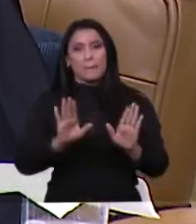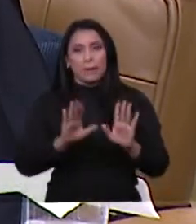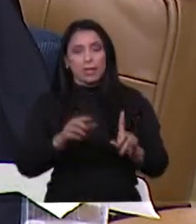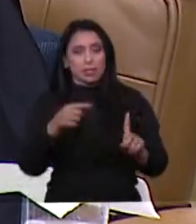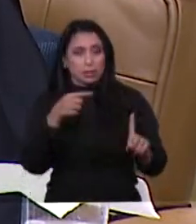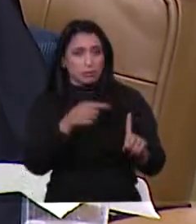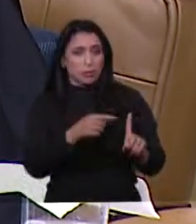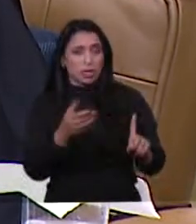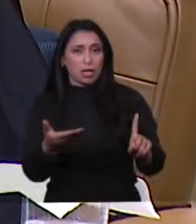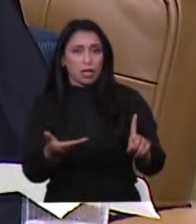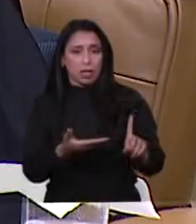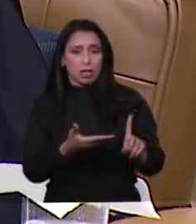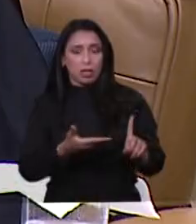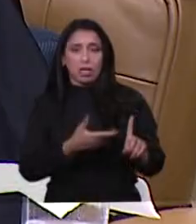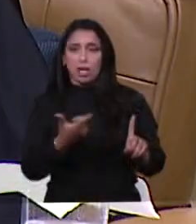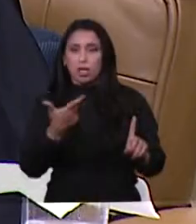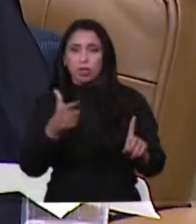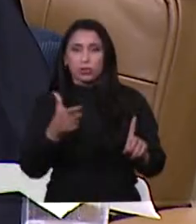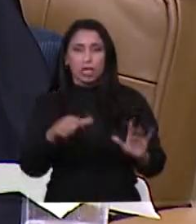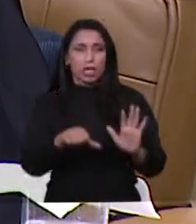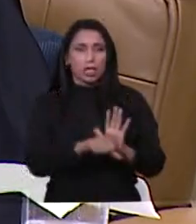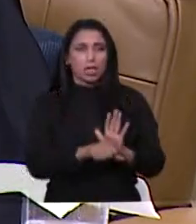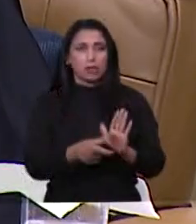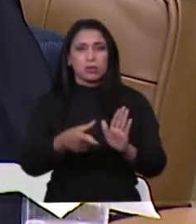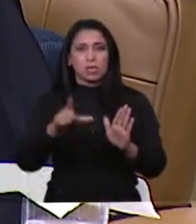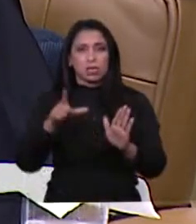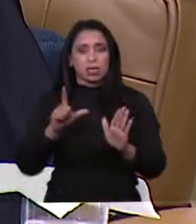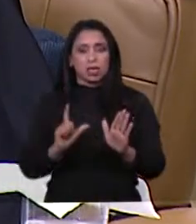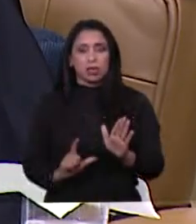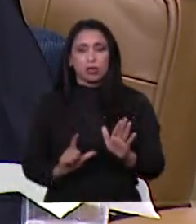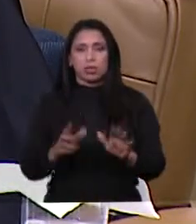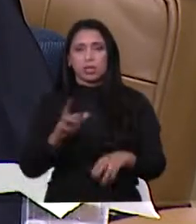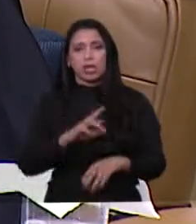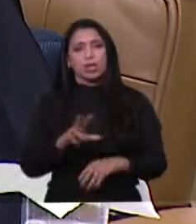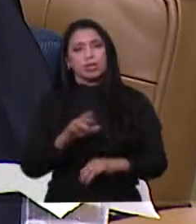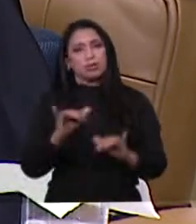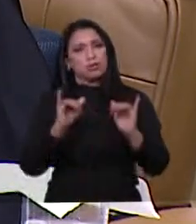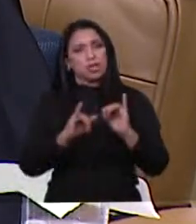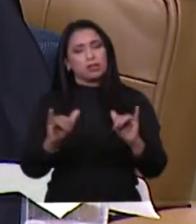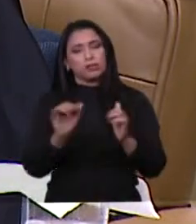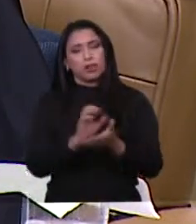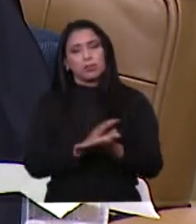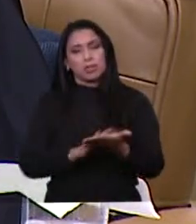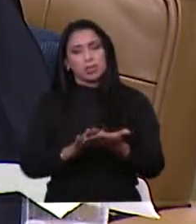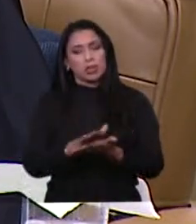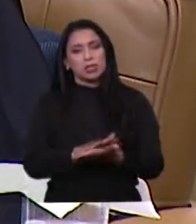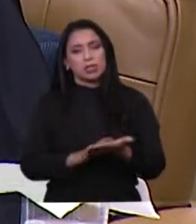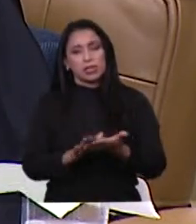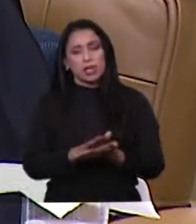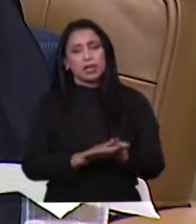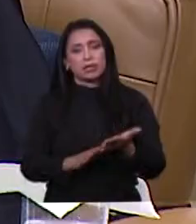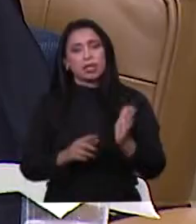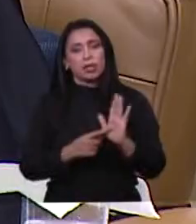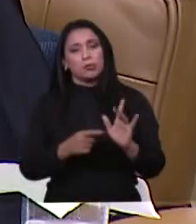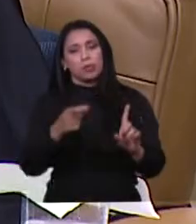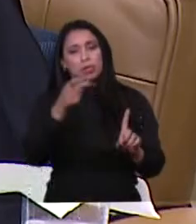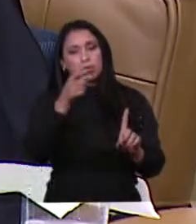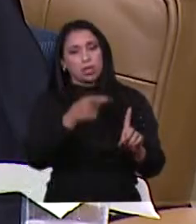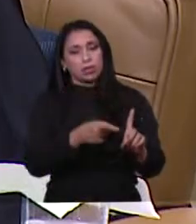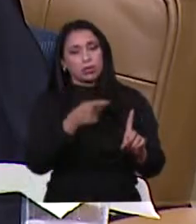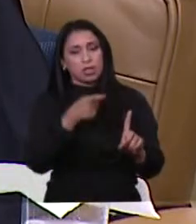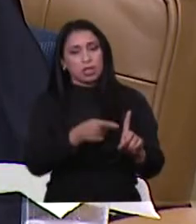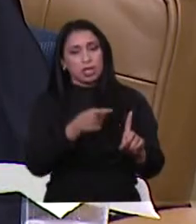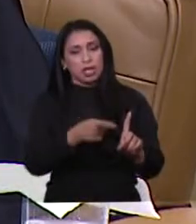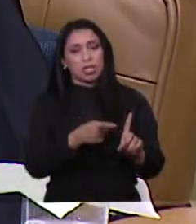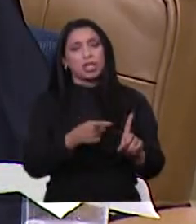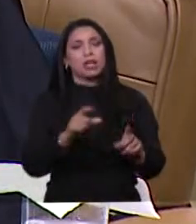não ostenta antecedentes criminais. Igualmente, não há informações concretas que revelem que a personalidade esteja voltada